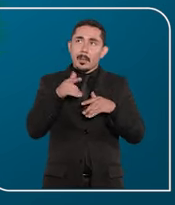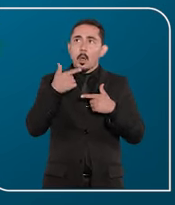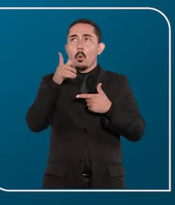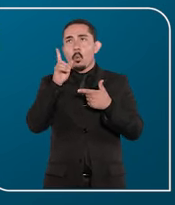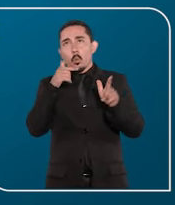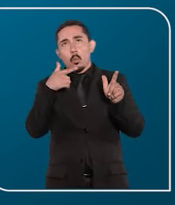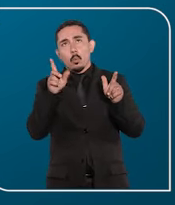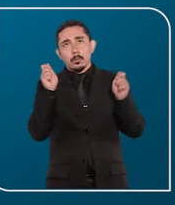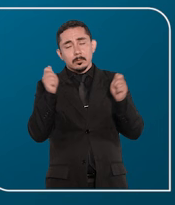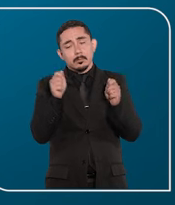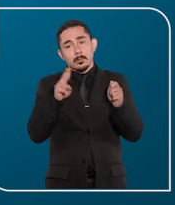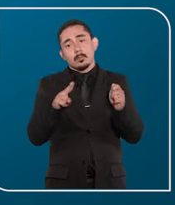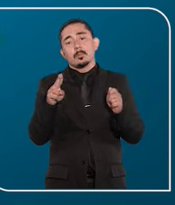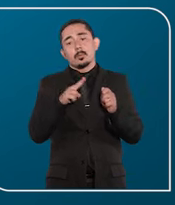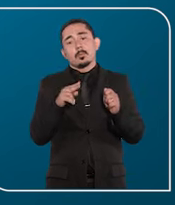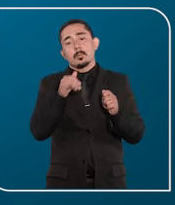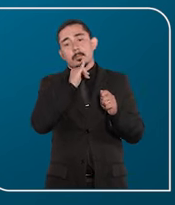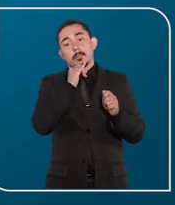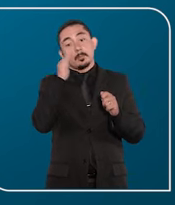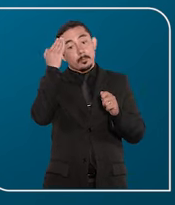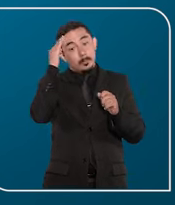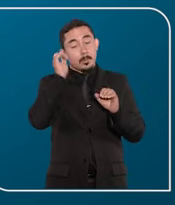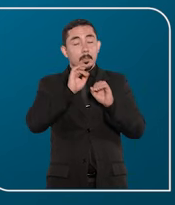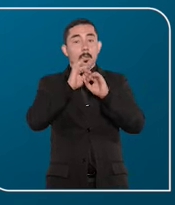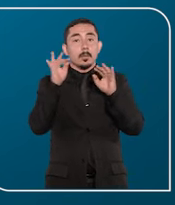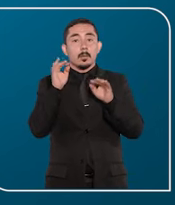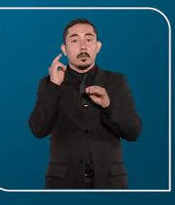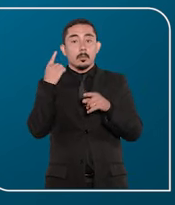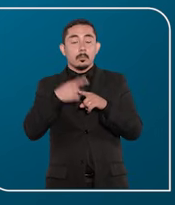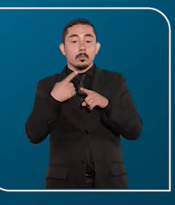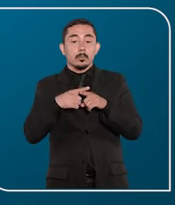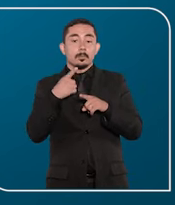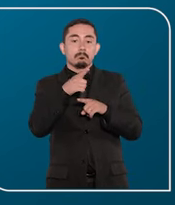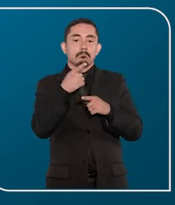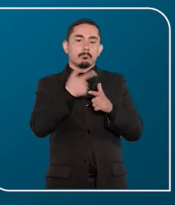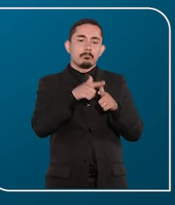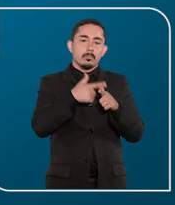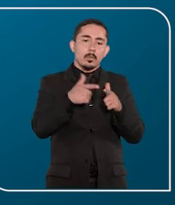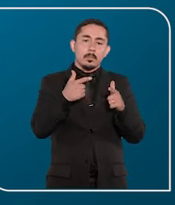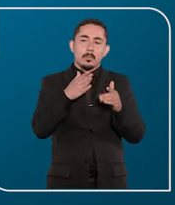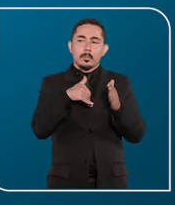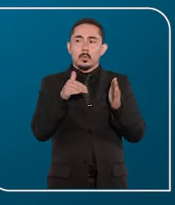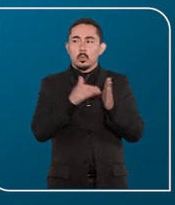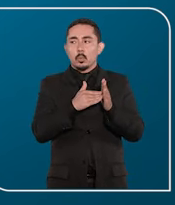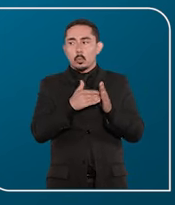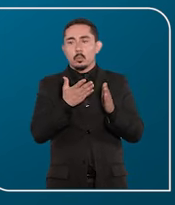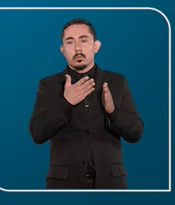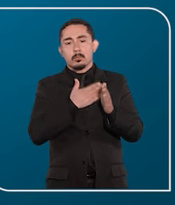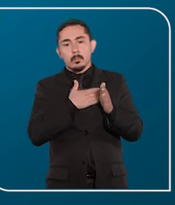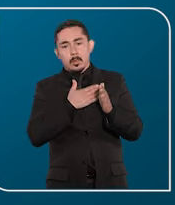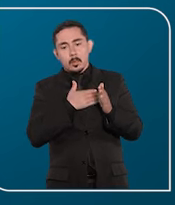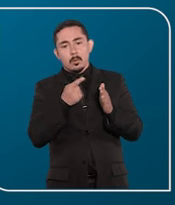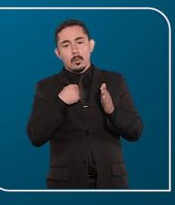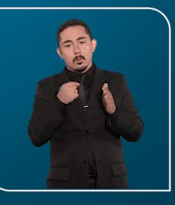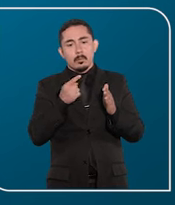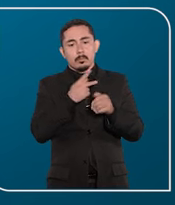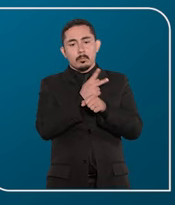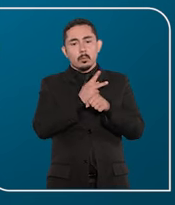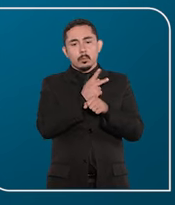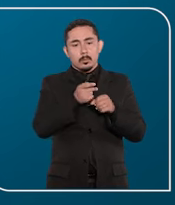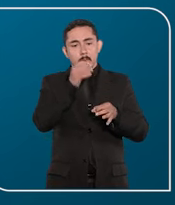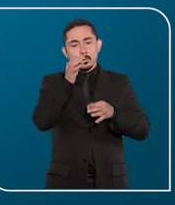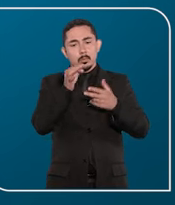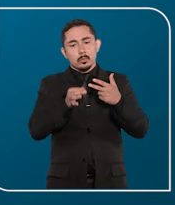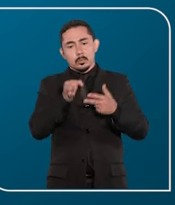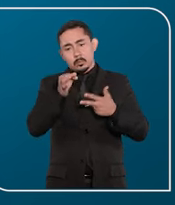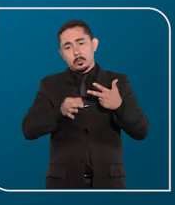poder entender, até para ficar mais fácil de compreensão. Por que que para todos os meus problemas, para todos os meus conflitos, eu vou buscar o judiciário?